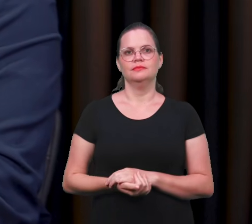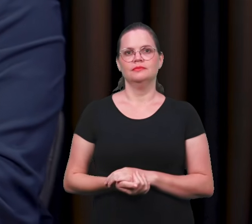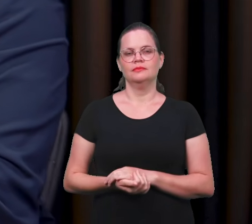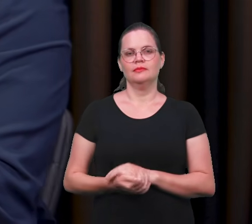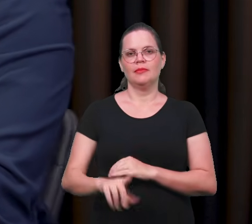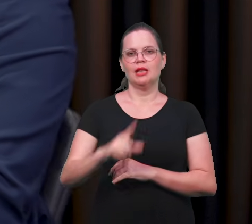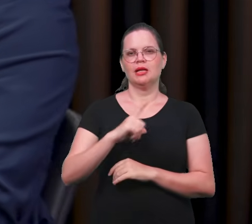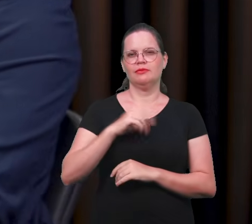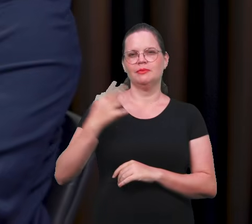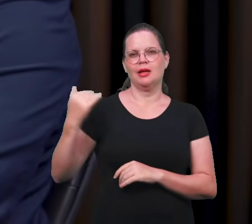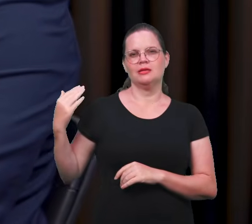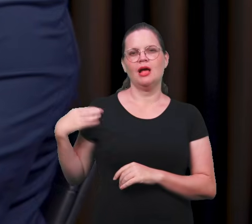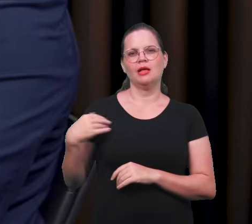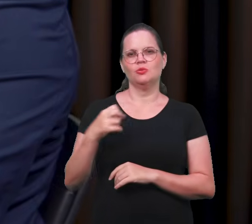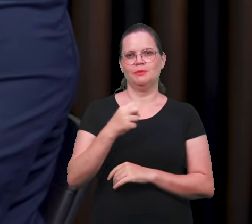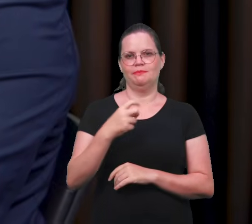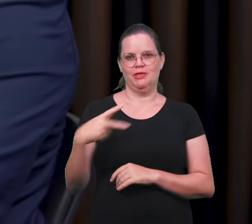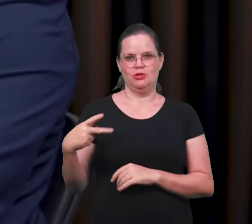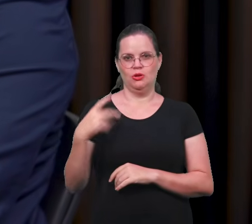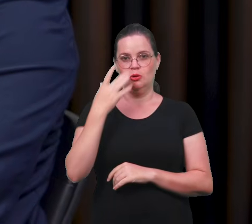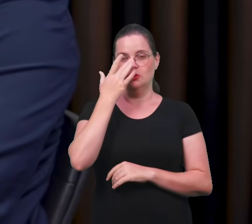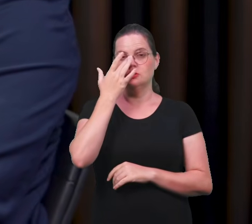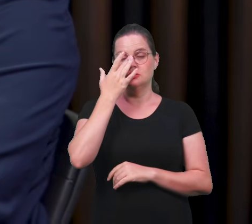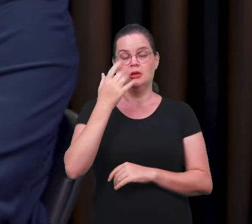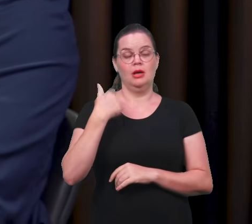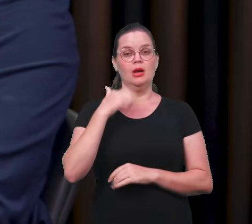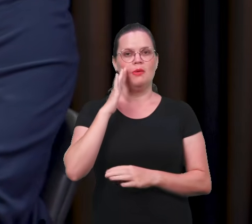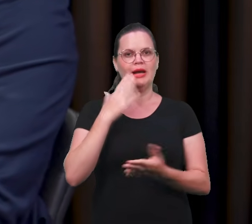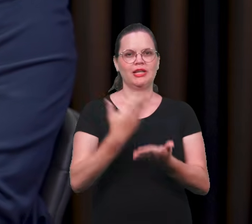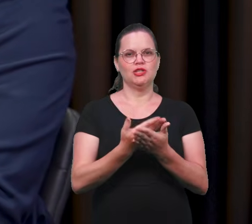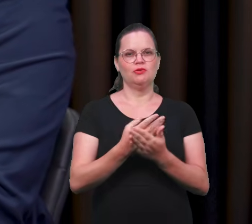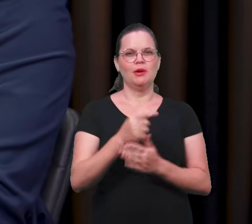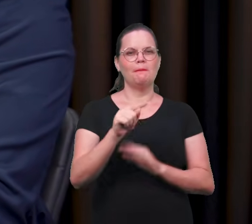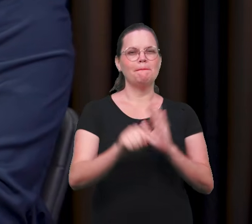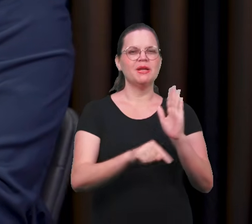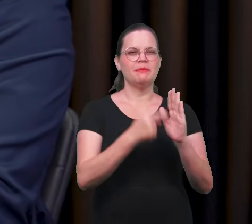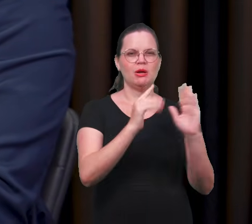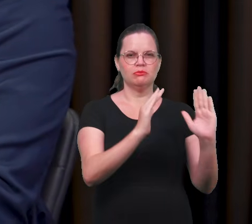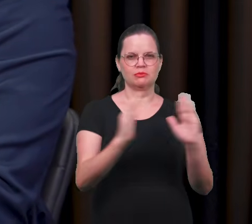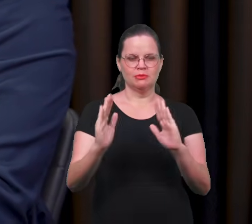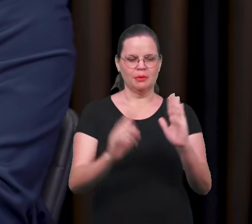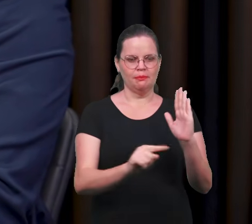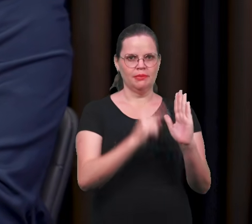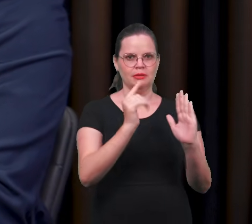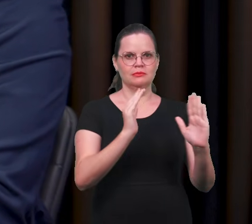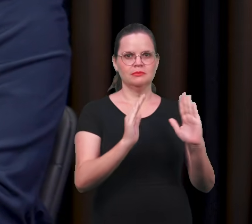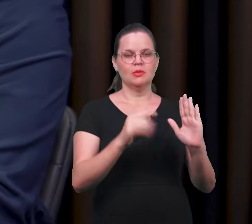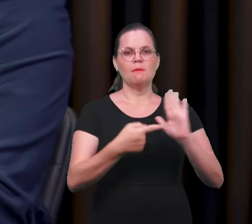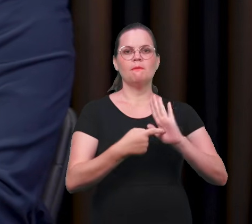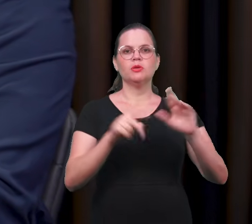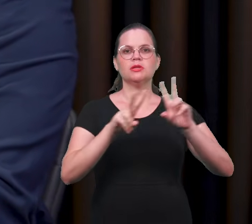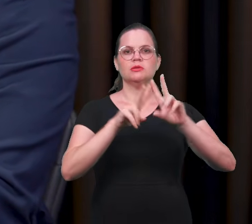um programa na nossa primeira sequência falando sobre o sistema límbico,